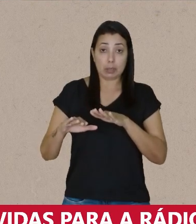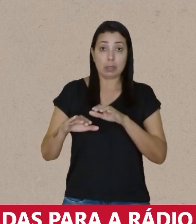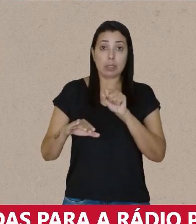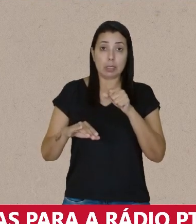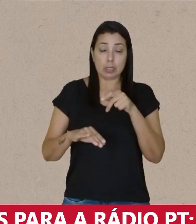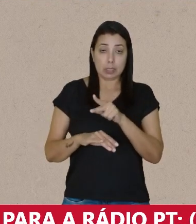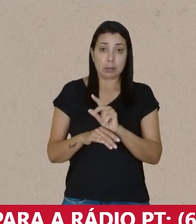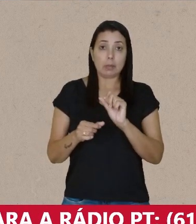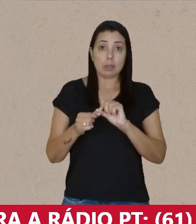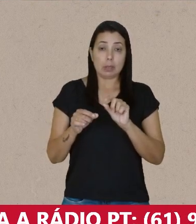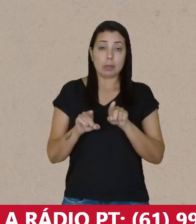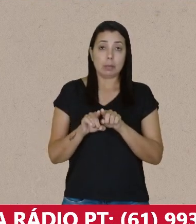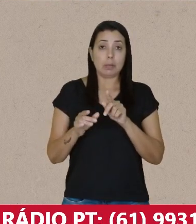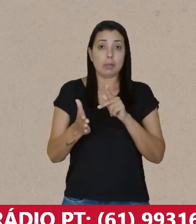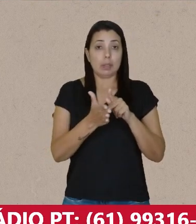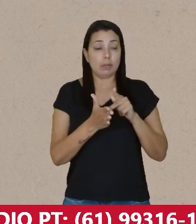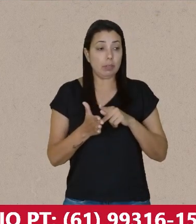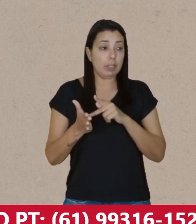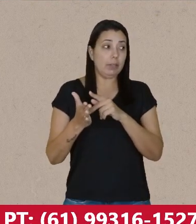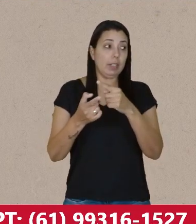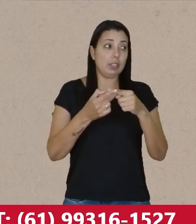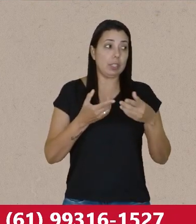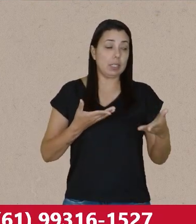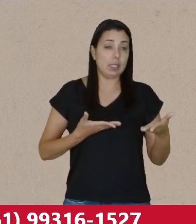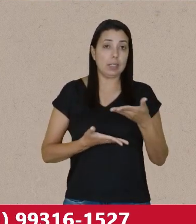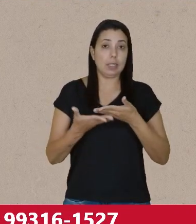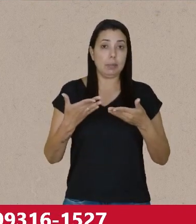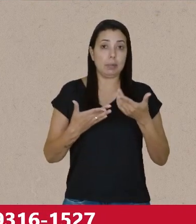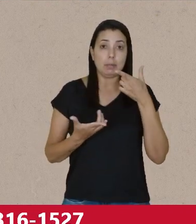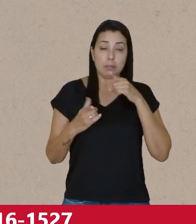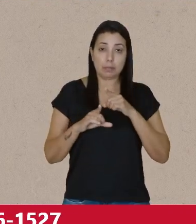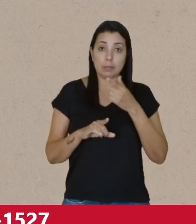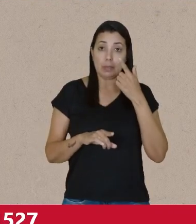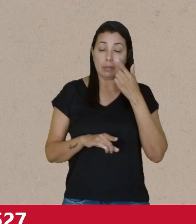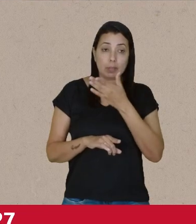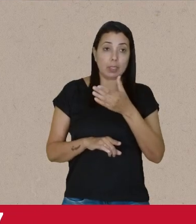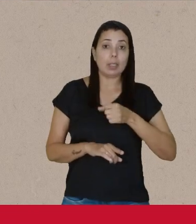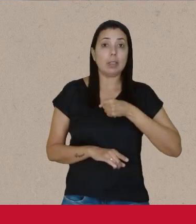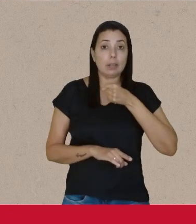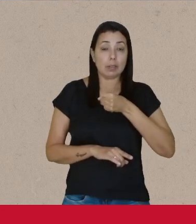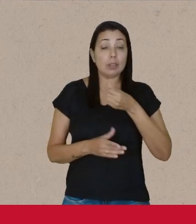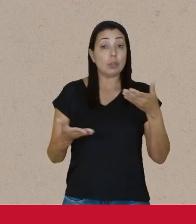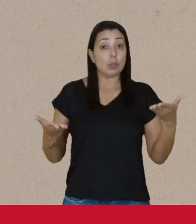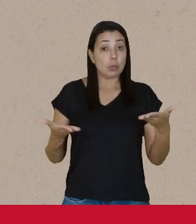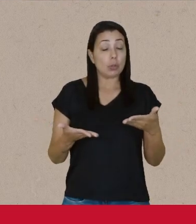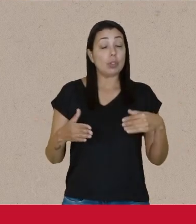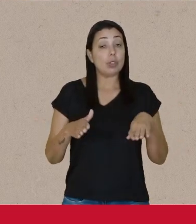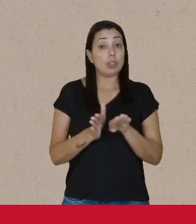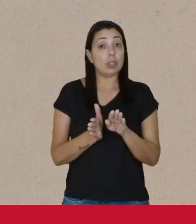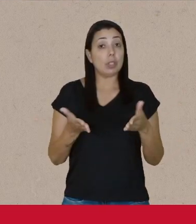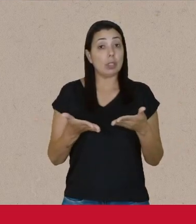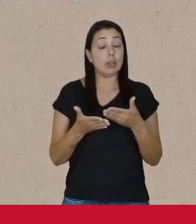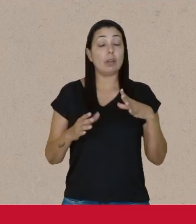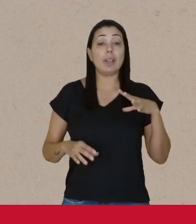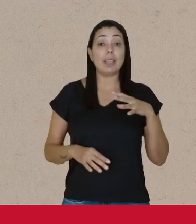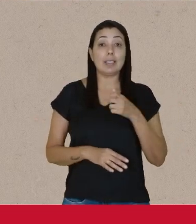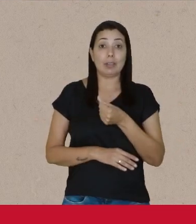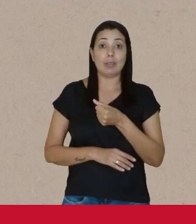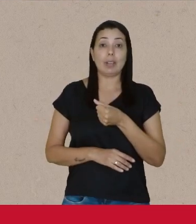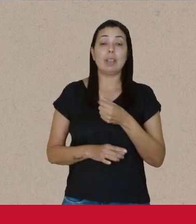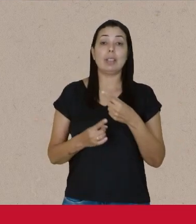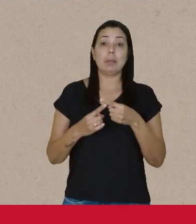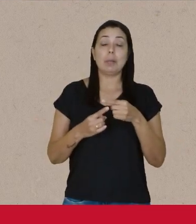o que sempre fizemos. Verdade, Maria. E para quem não conseguiu acompanhar a entrevista de hoje, quem está chegando agora, a gente vai salvar essa